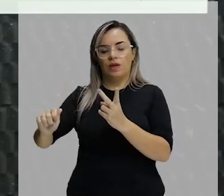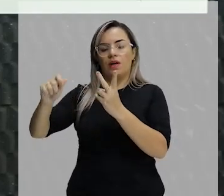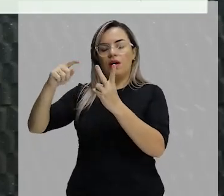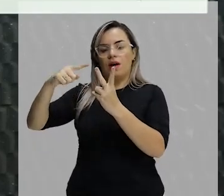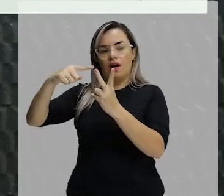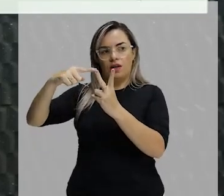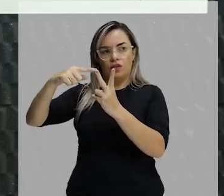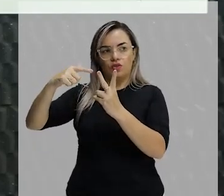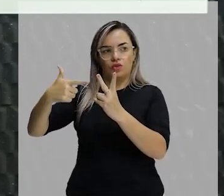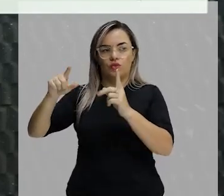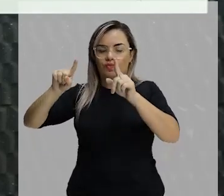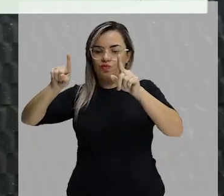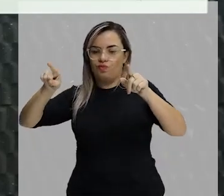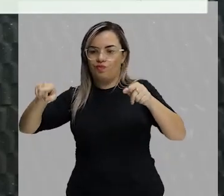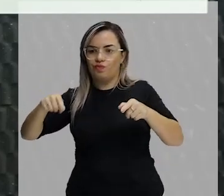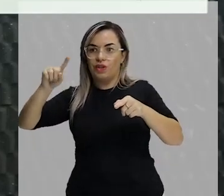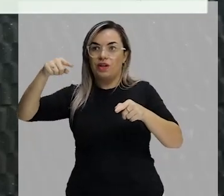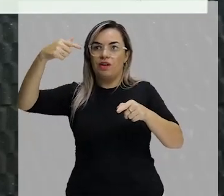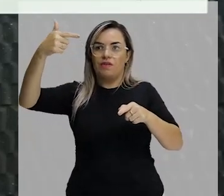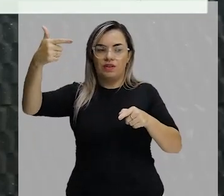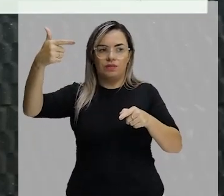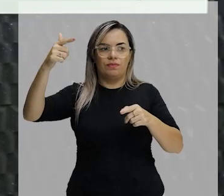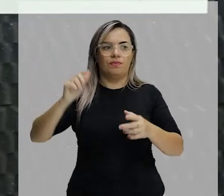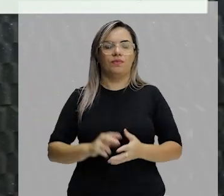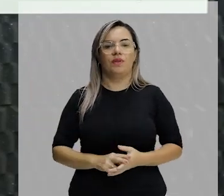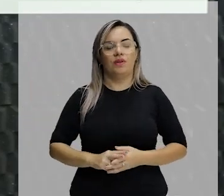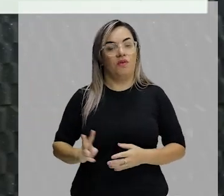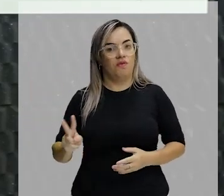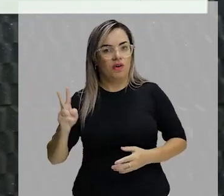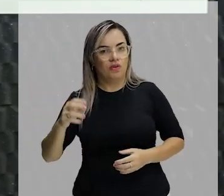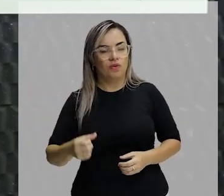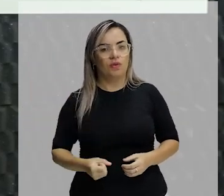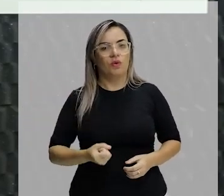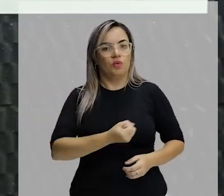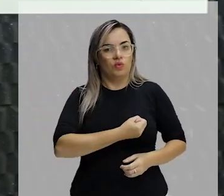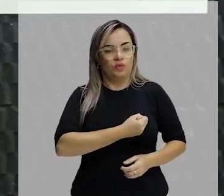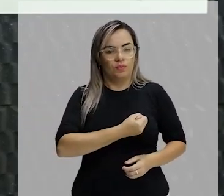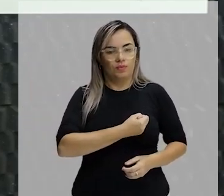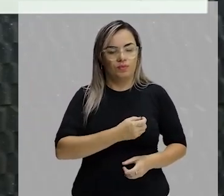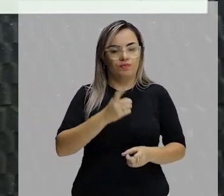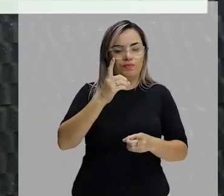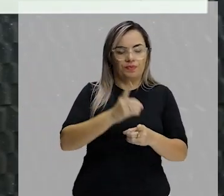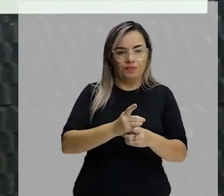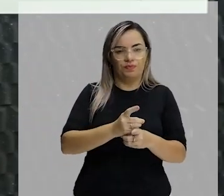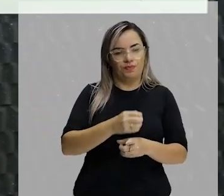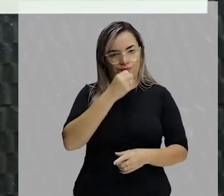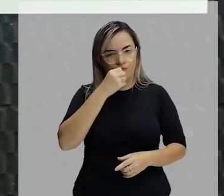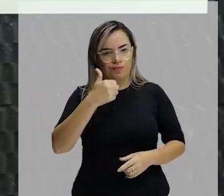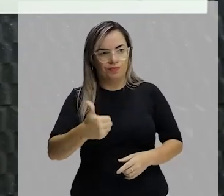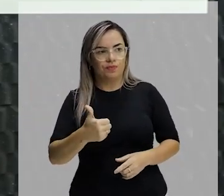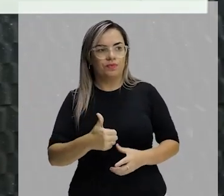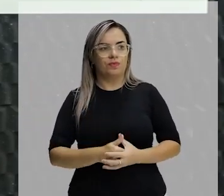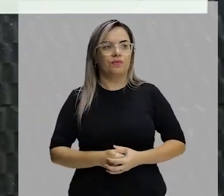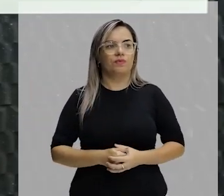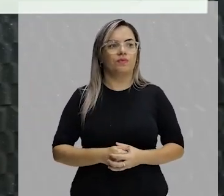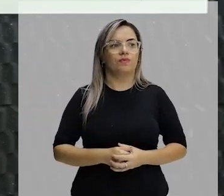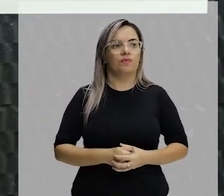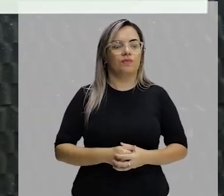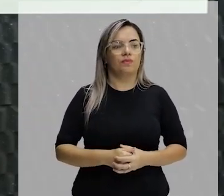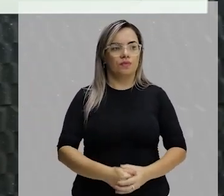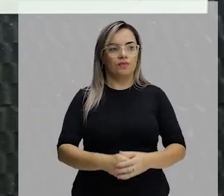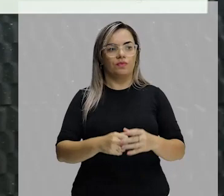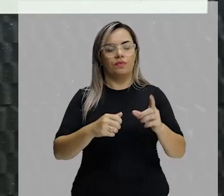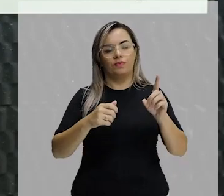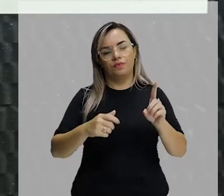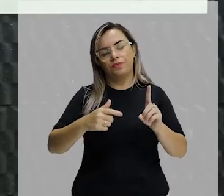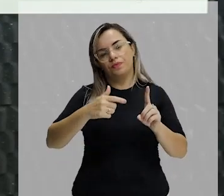quadrado, que é o valorzinho que nós encontramos ainda agora. Beleza? Então, essa diagonal ao quadrado vai ser